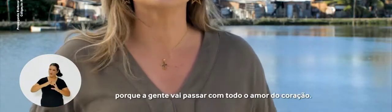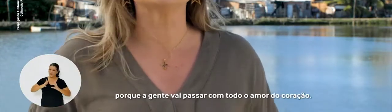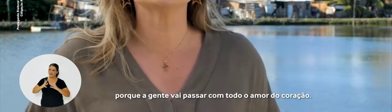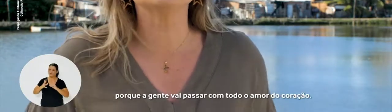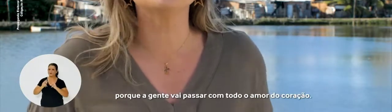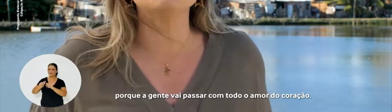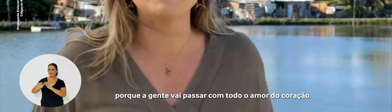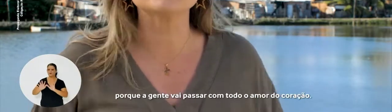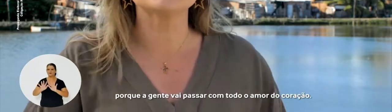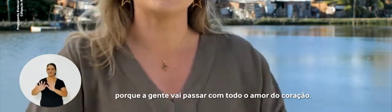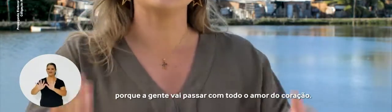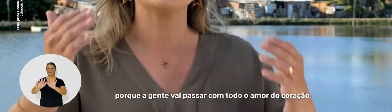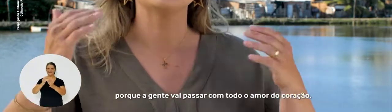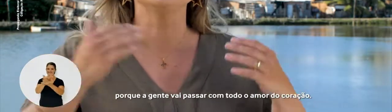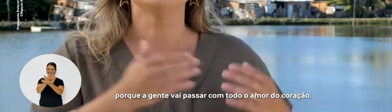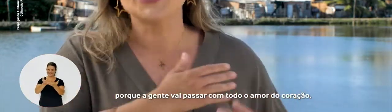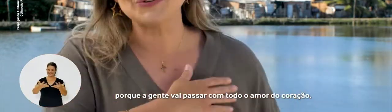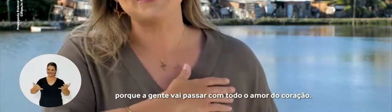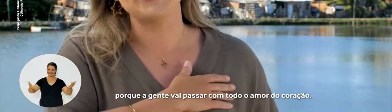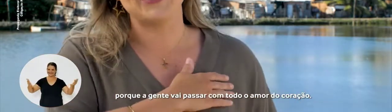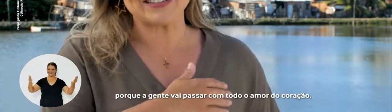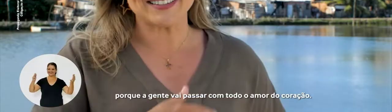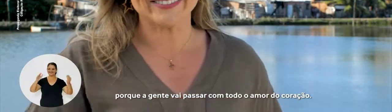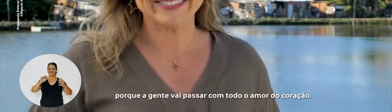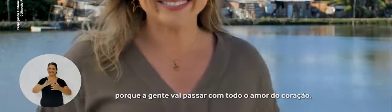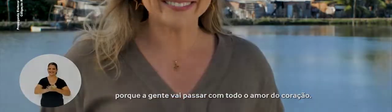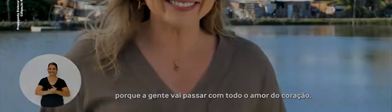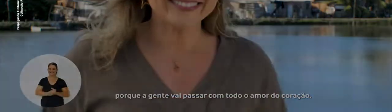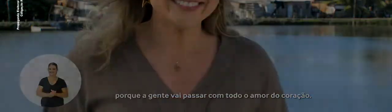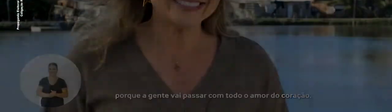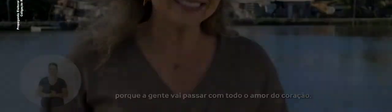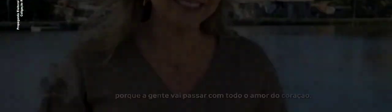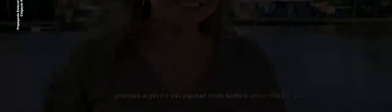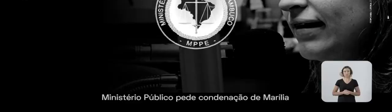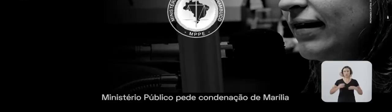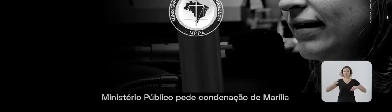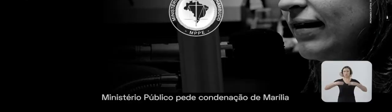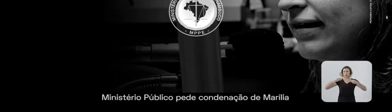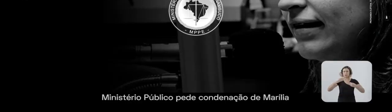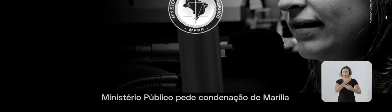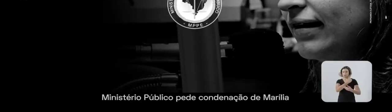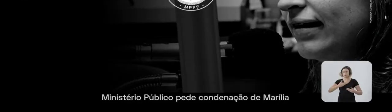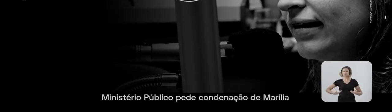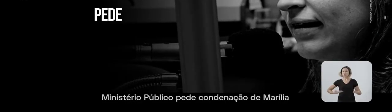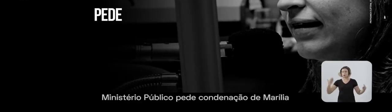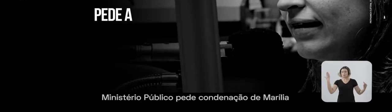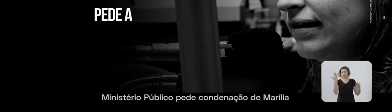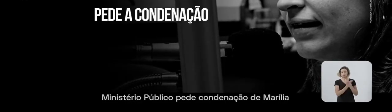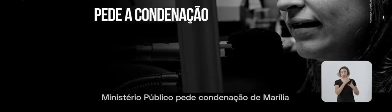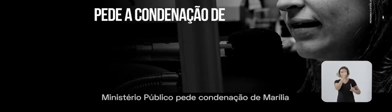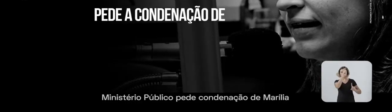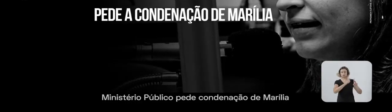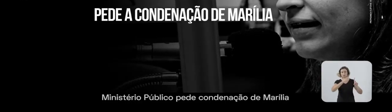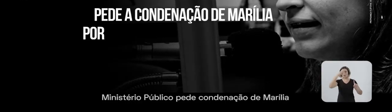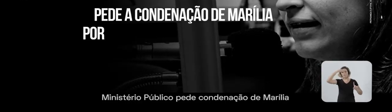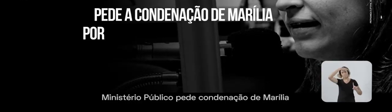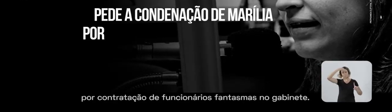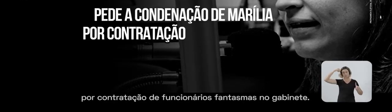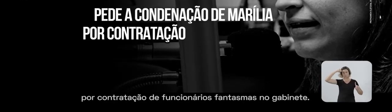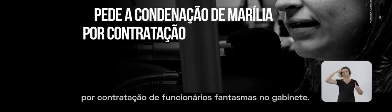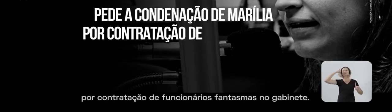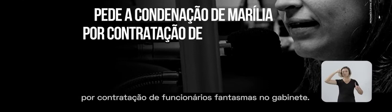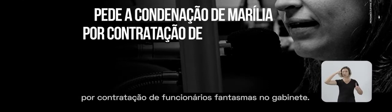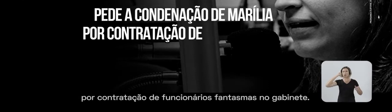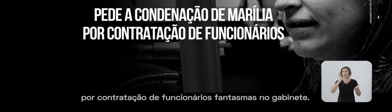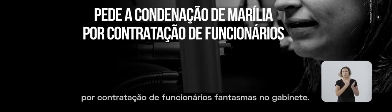Porque a gente vai passar Com todo amor do coração Ministério Público Pede condenação de Marília